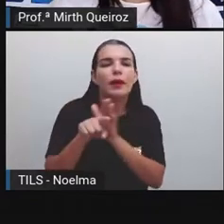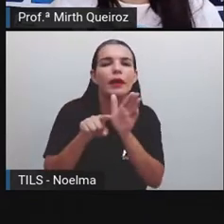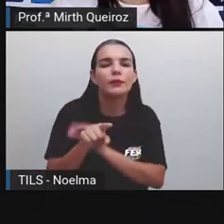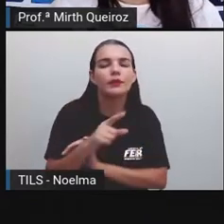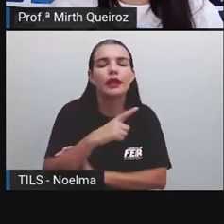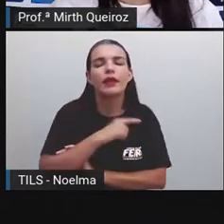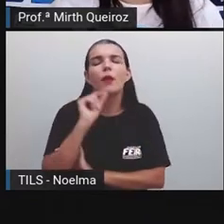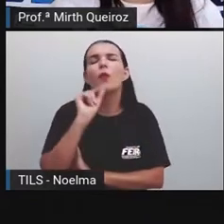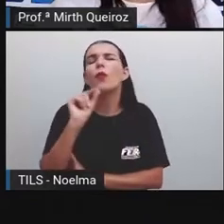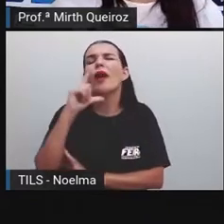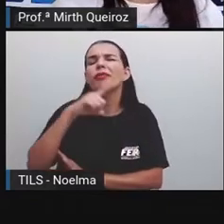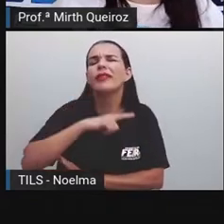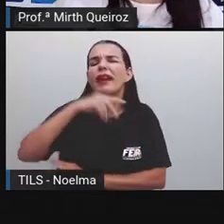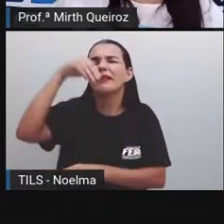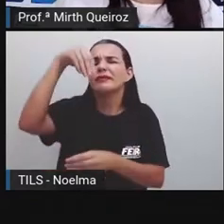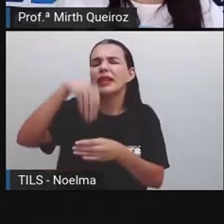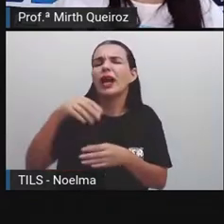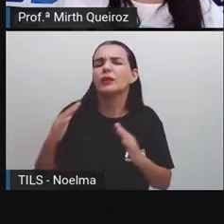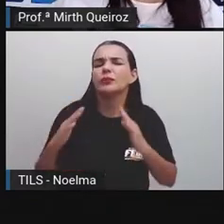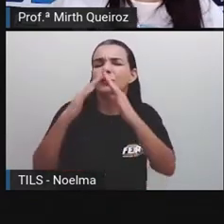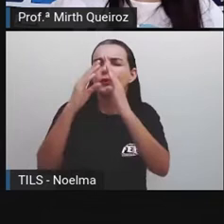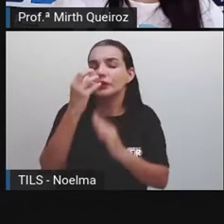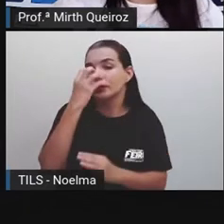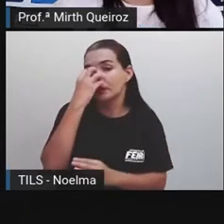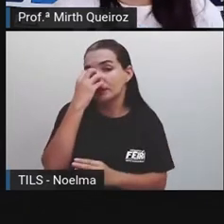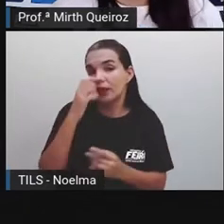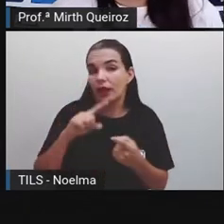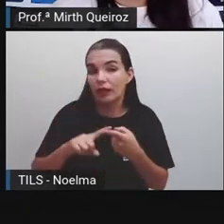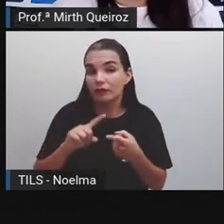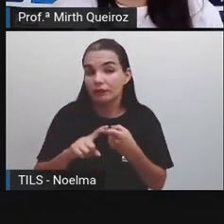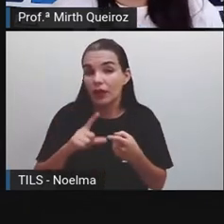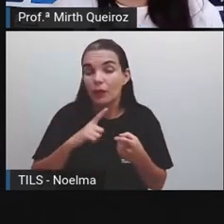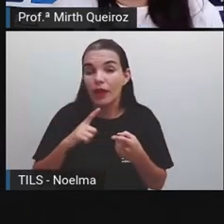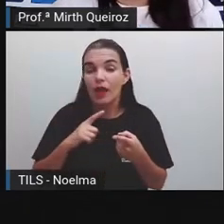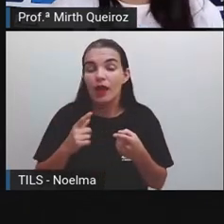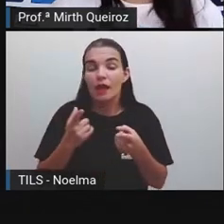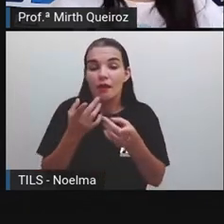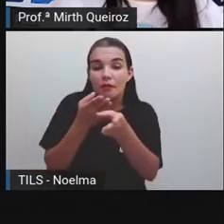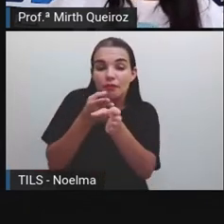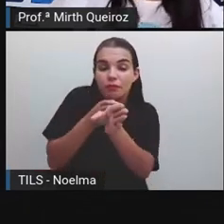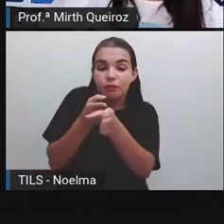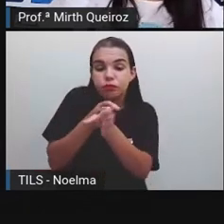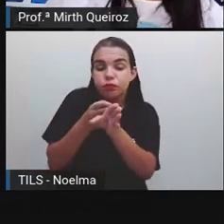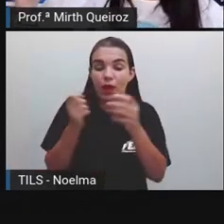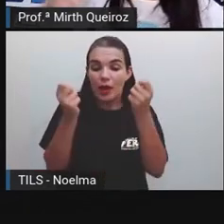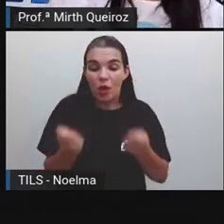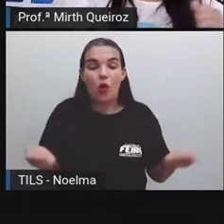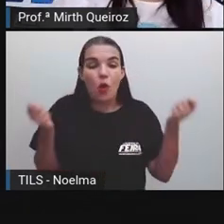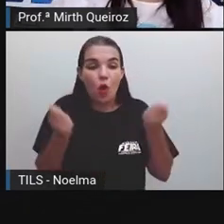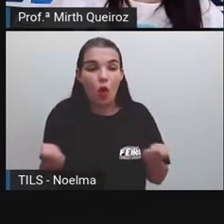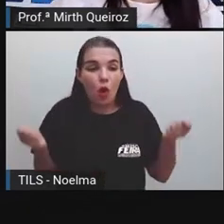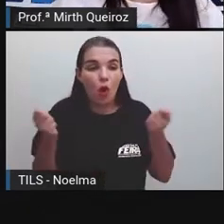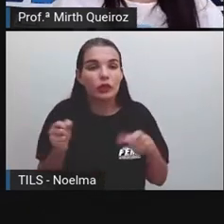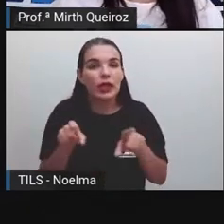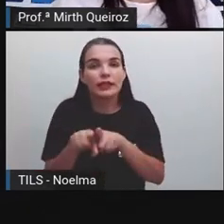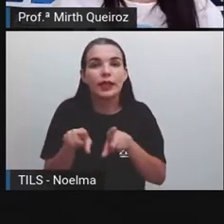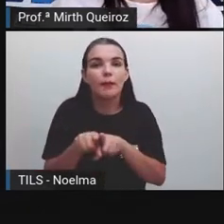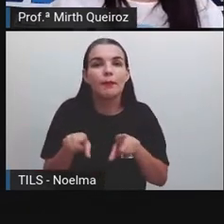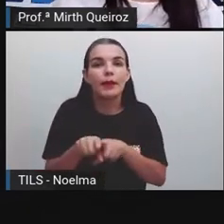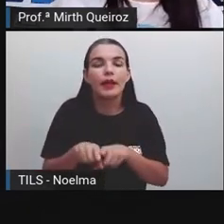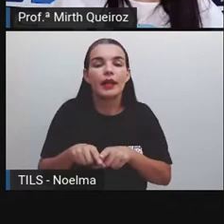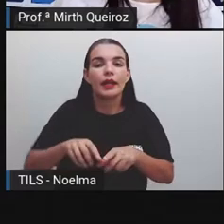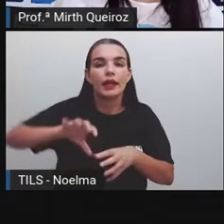que tem no circo, né? No circo, tem acrobacias com cordas. Não só com cordas, mas com lençóis também,